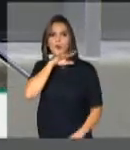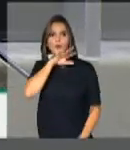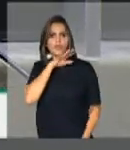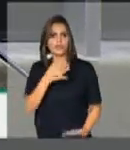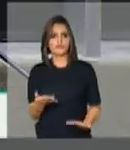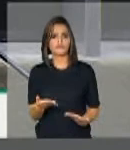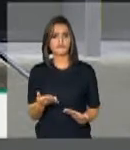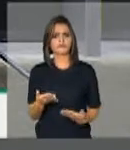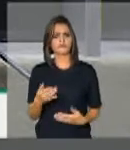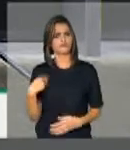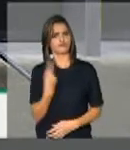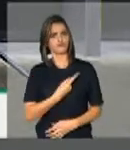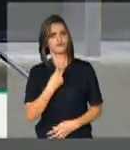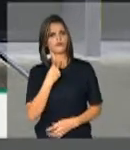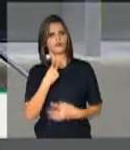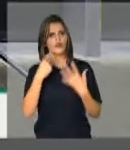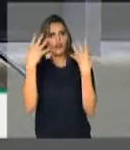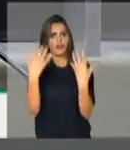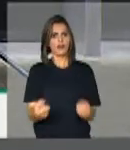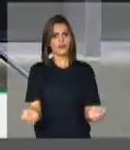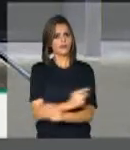iniciativa. Nem mesmo